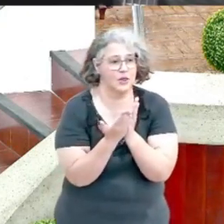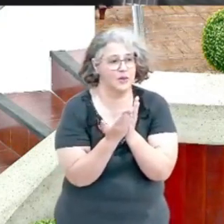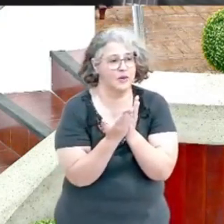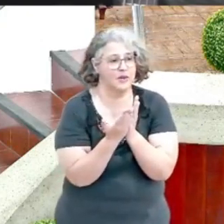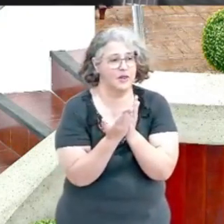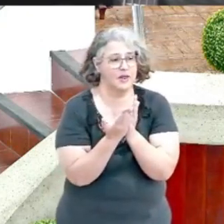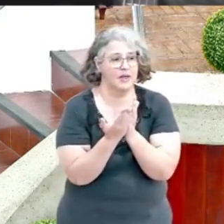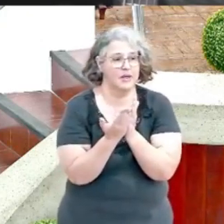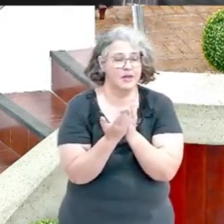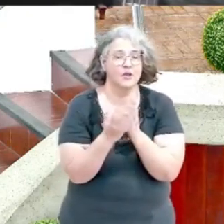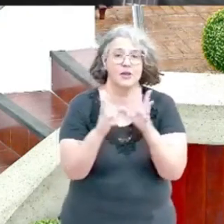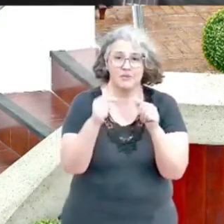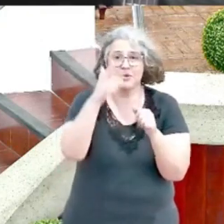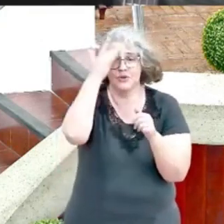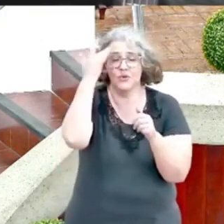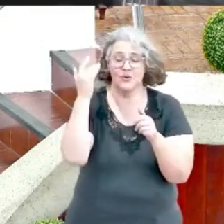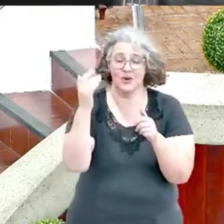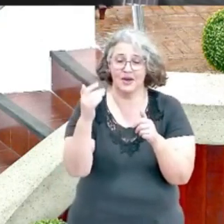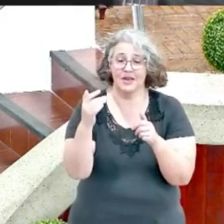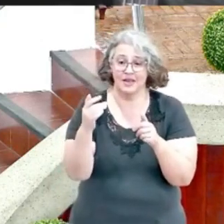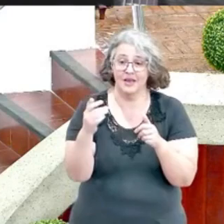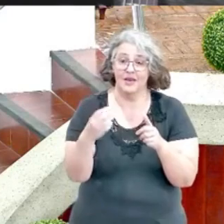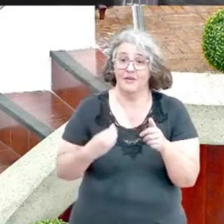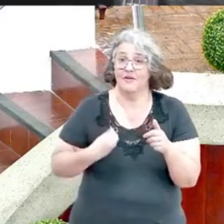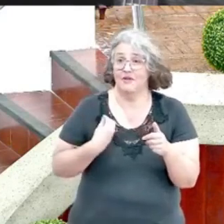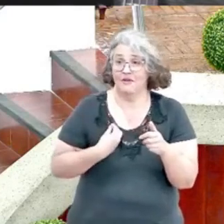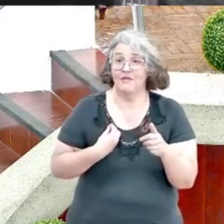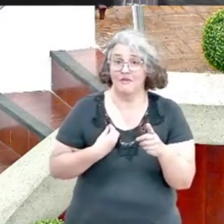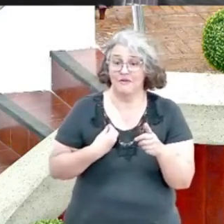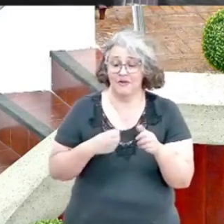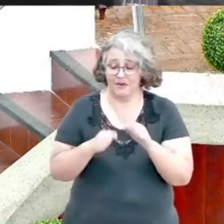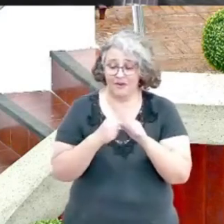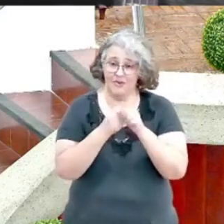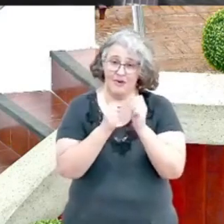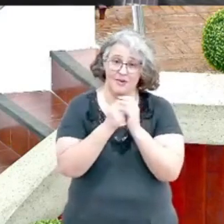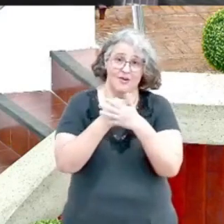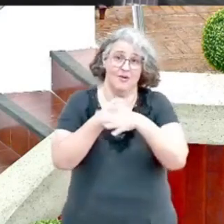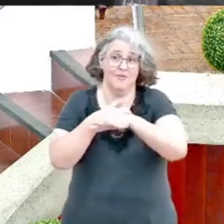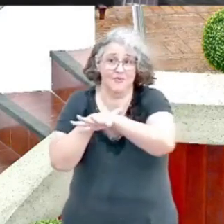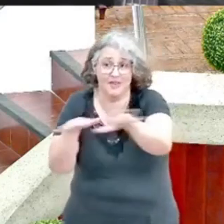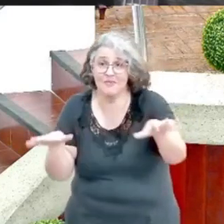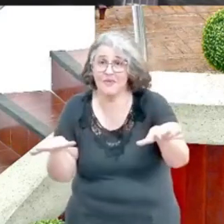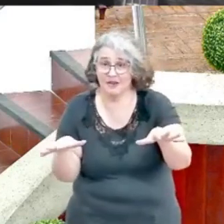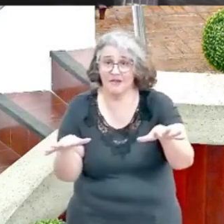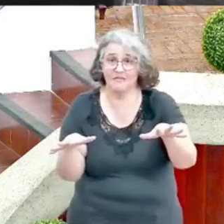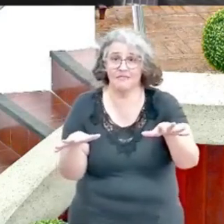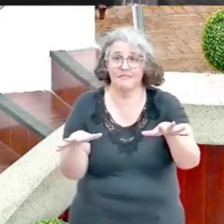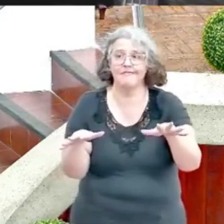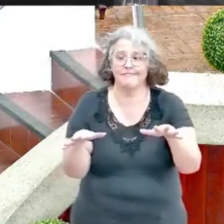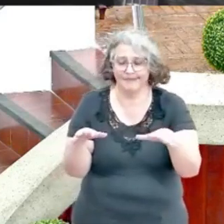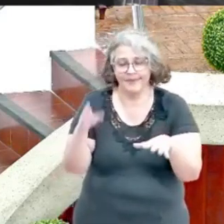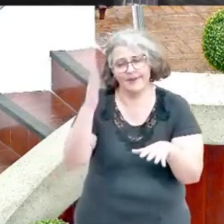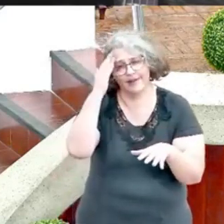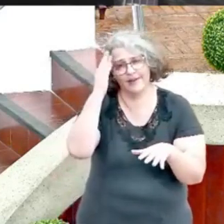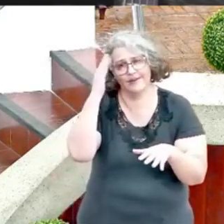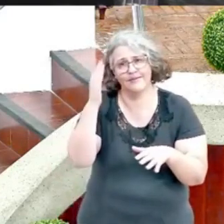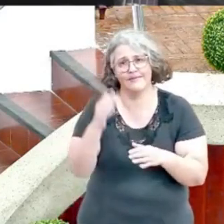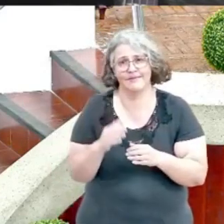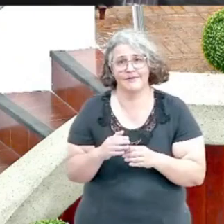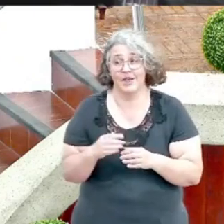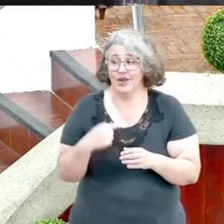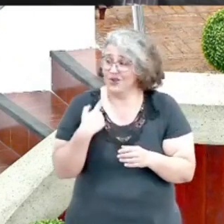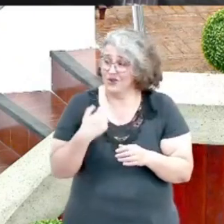do que eu estou falando. Por algum tempo, fomos forçados a